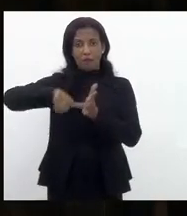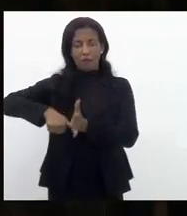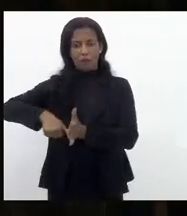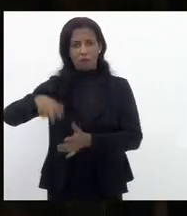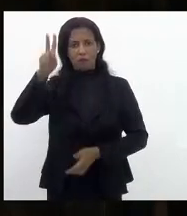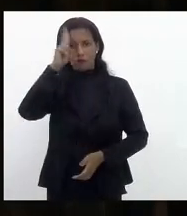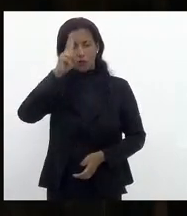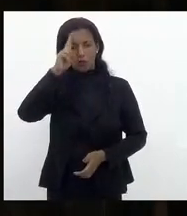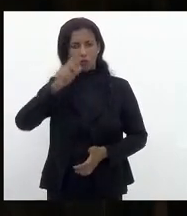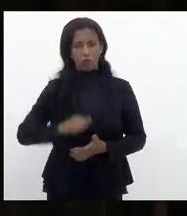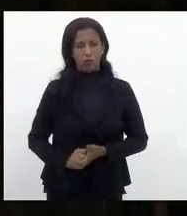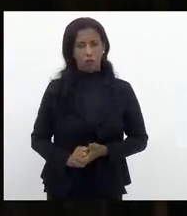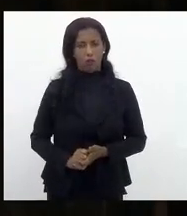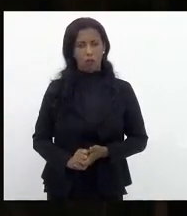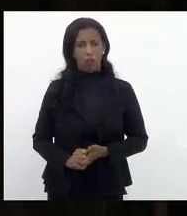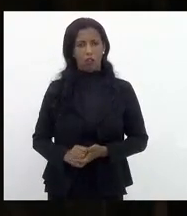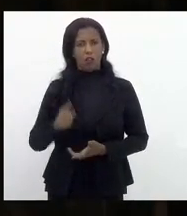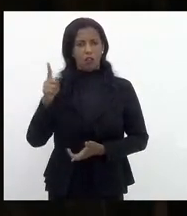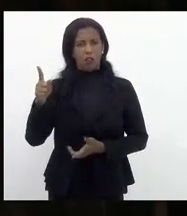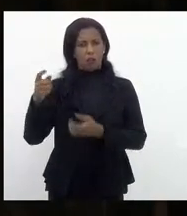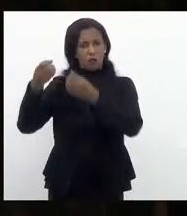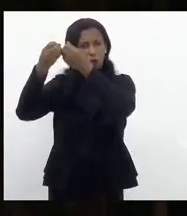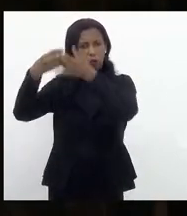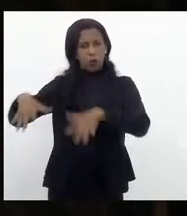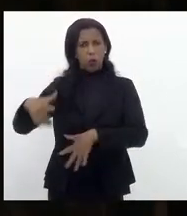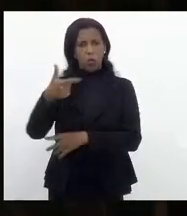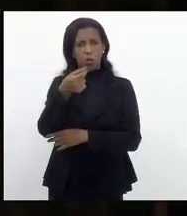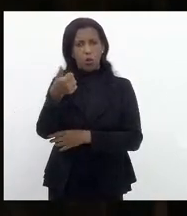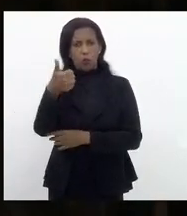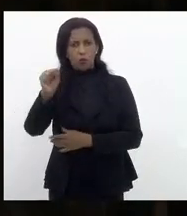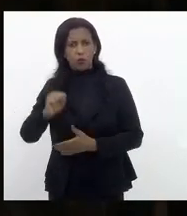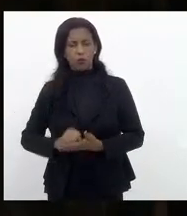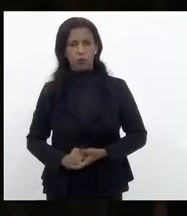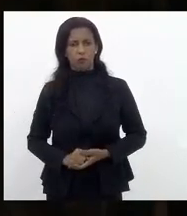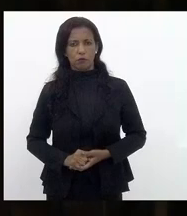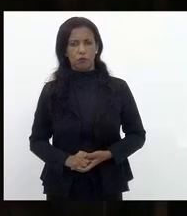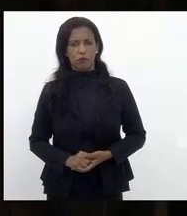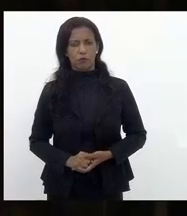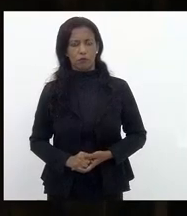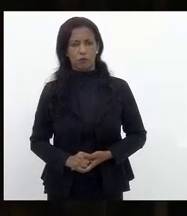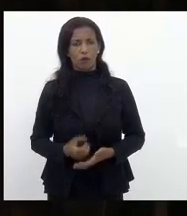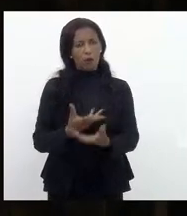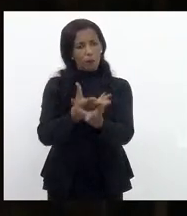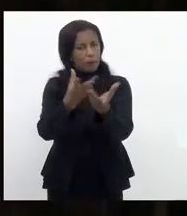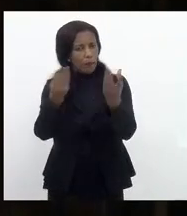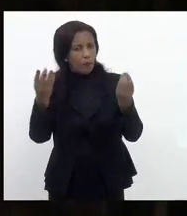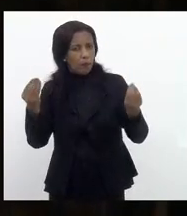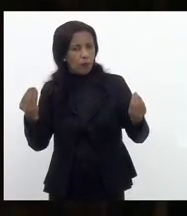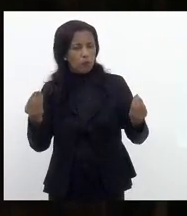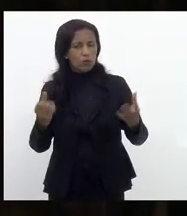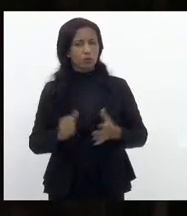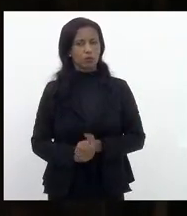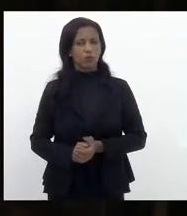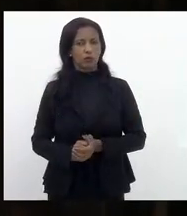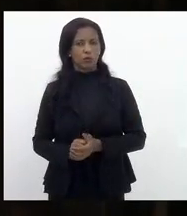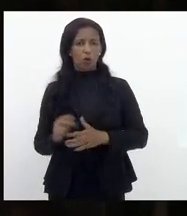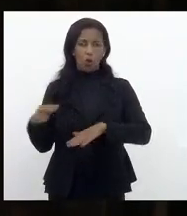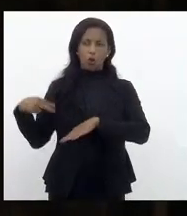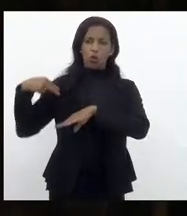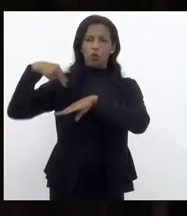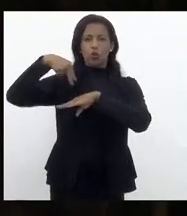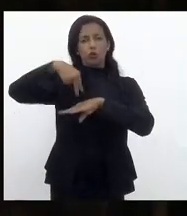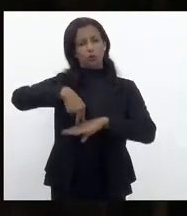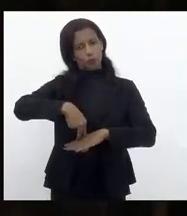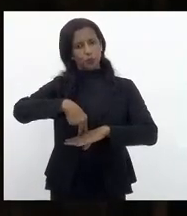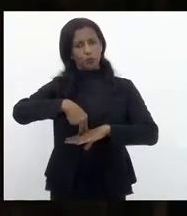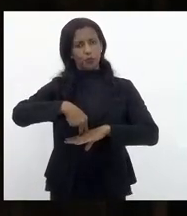da história e que foi defenestrado em 2018 Há muitos subiram aos